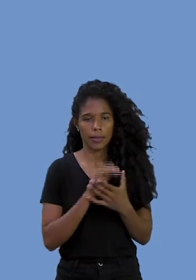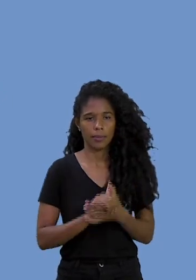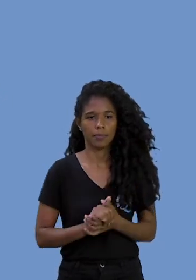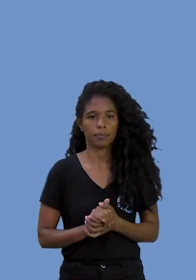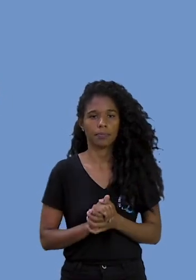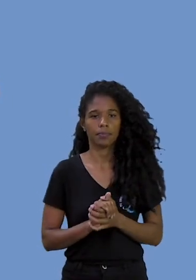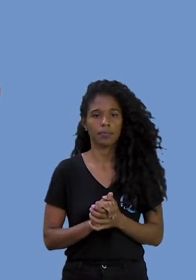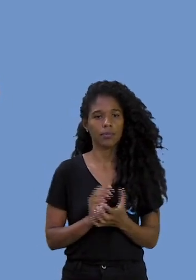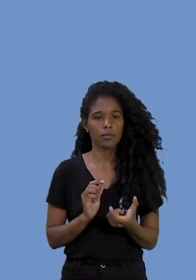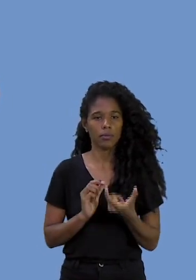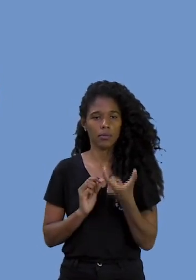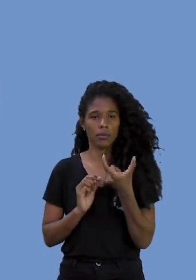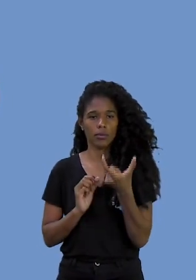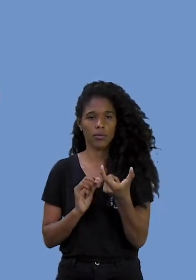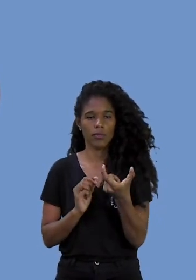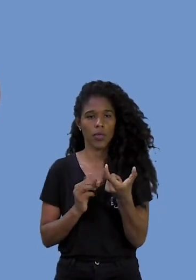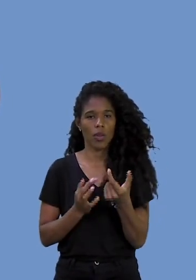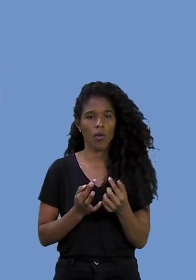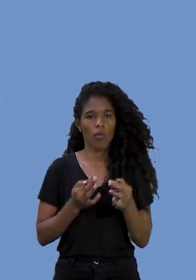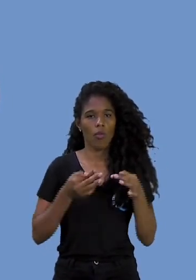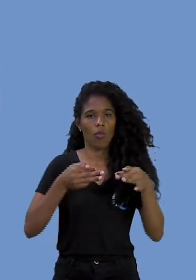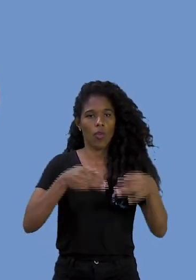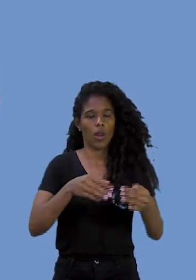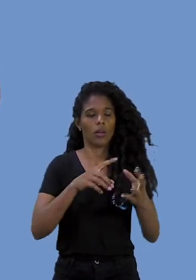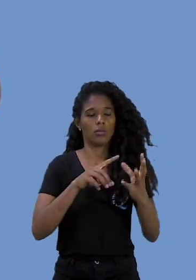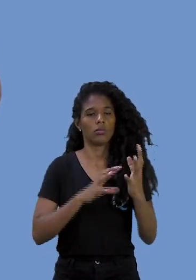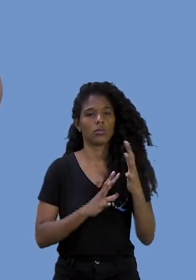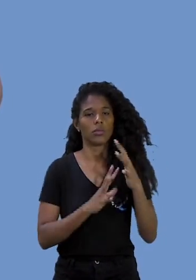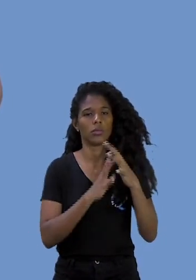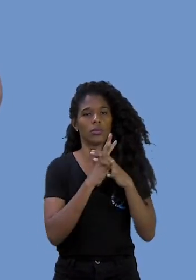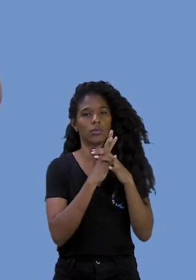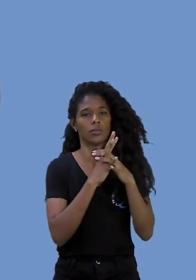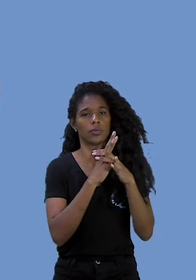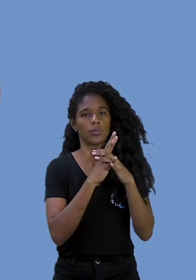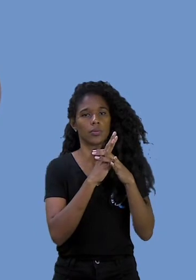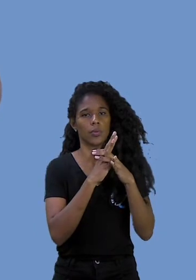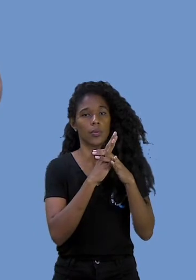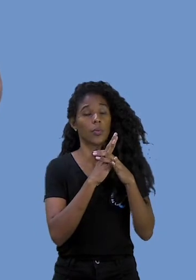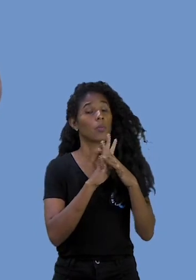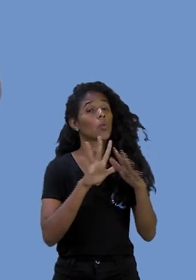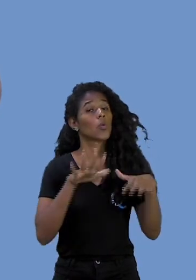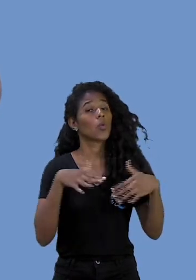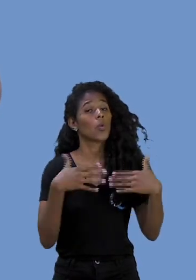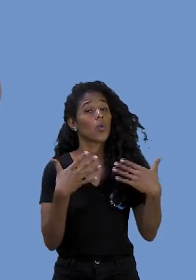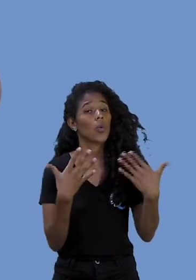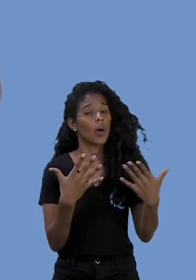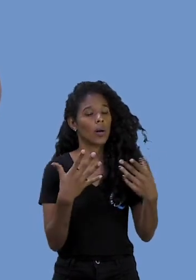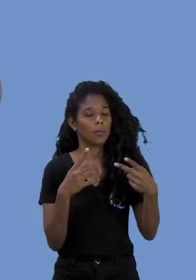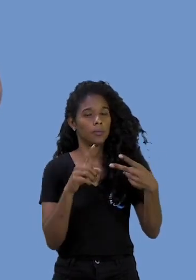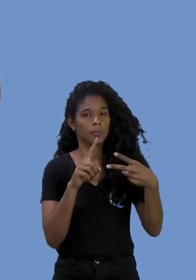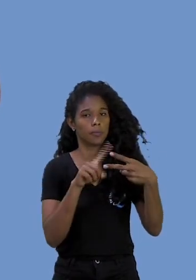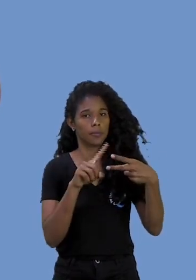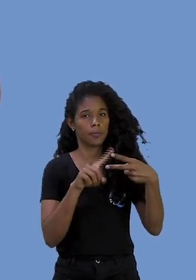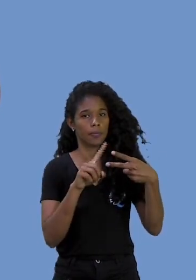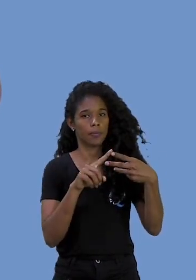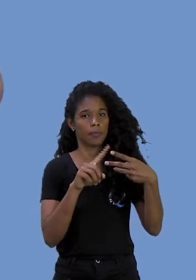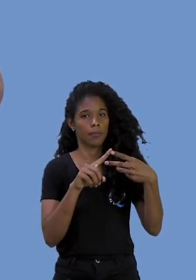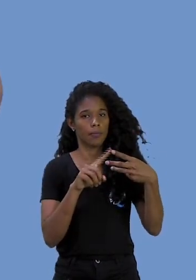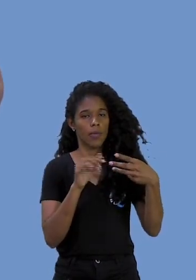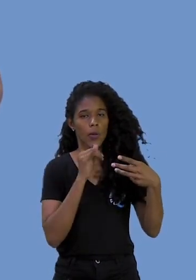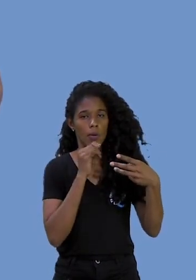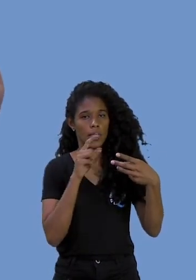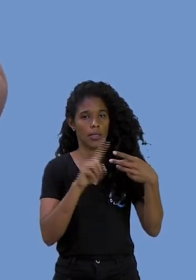a consoante, vamos aqui pegar o super interessante. Terminou com a